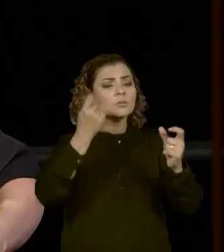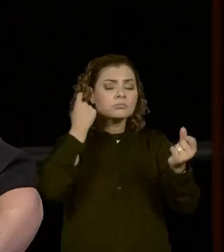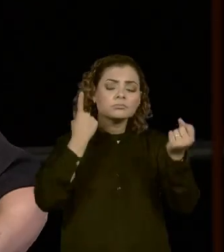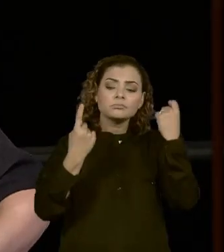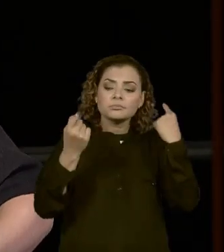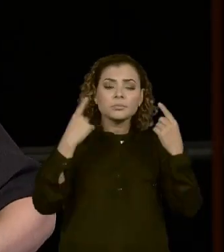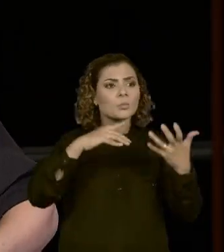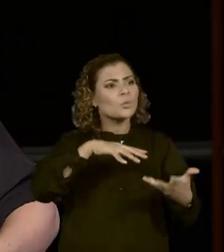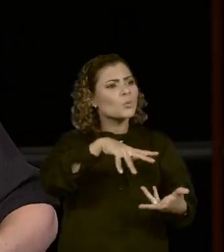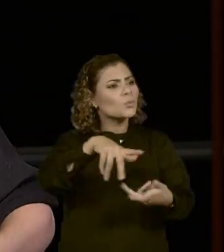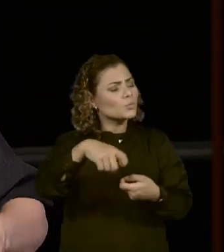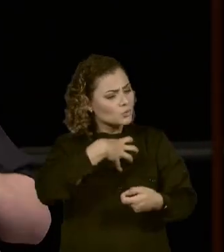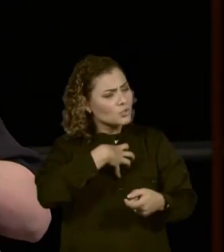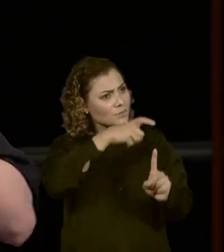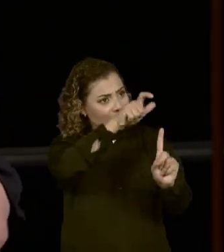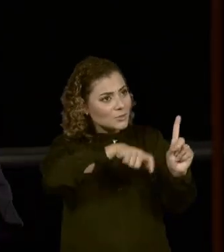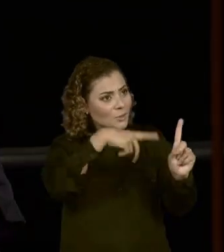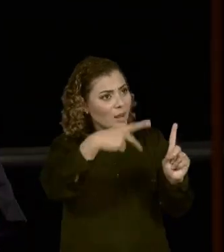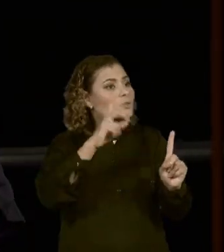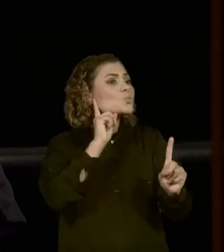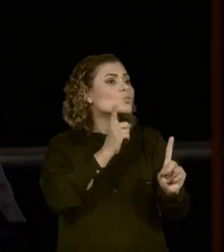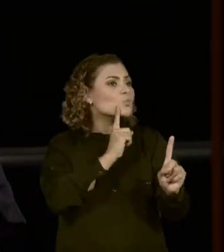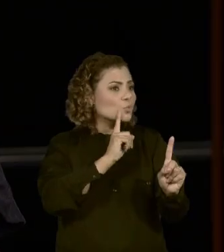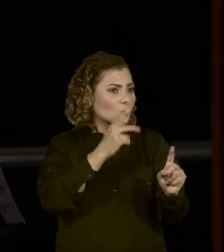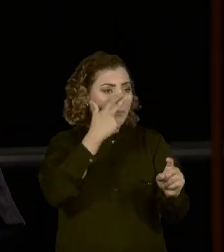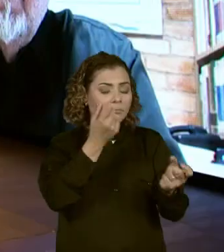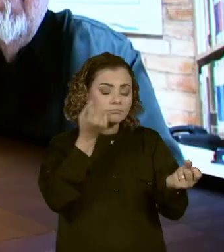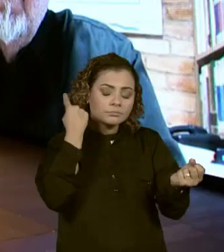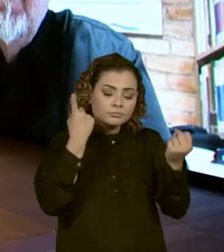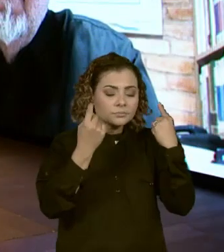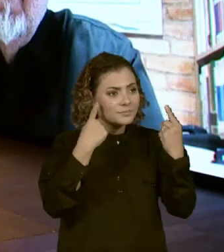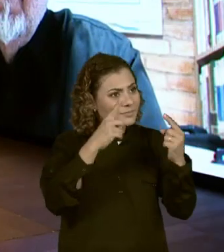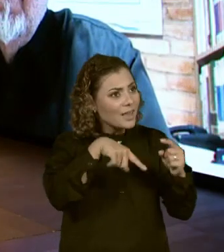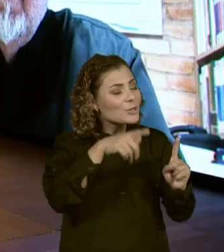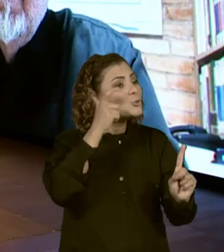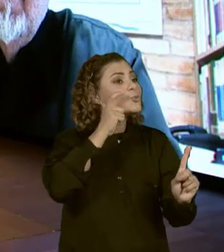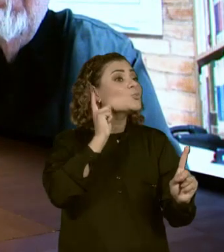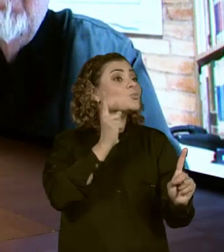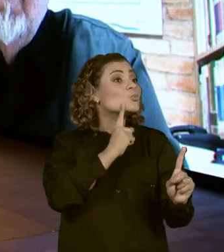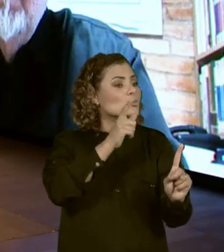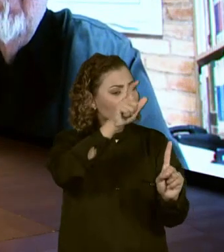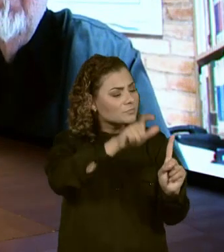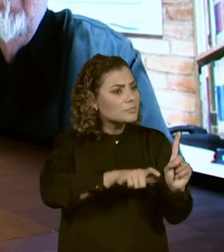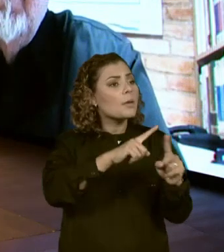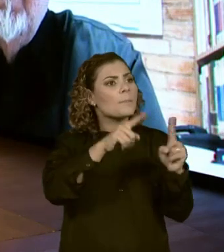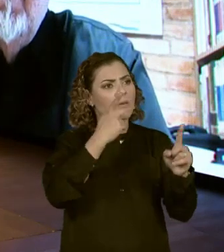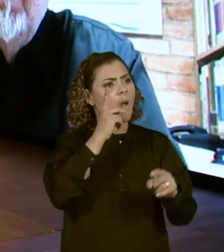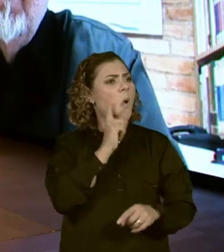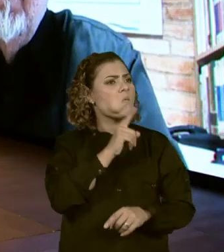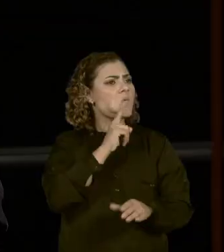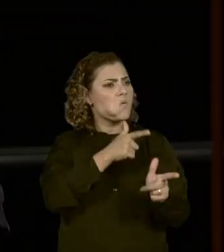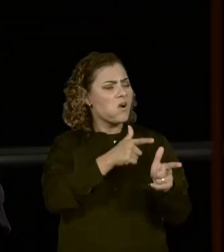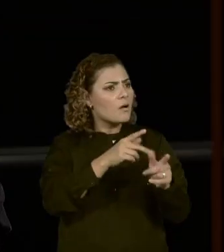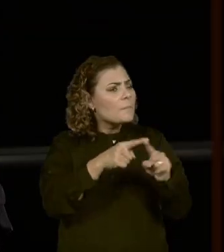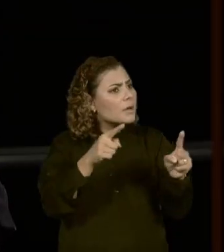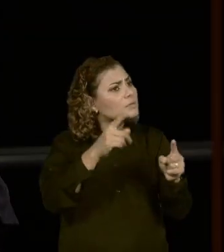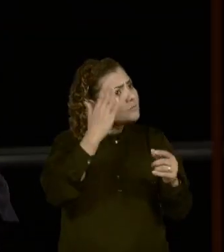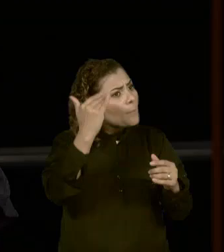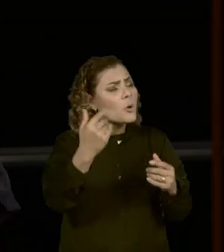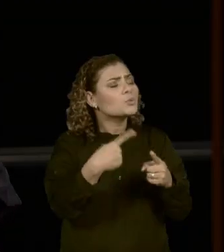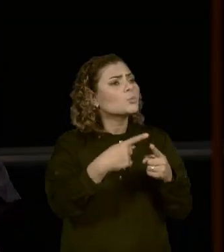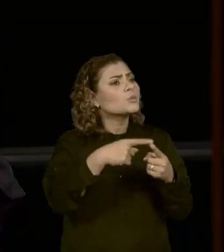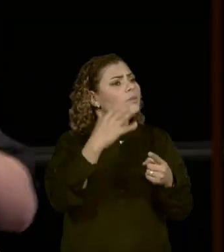carnavalesco. Vamos voltar para o teatro, então? A peça Tribos fala dessa surdez, né, das pessoas